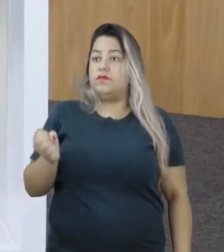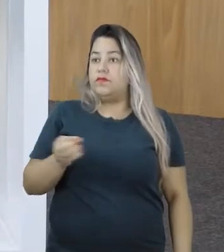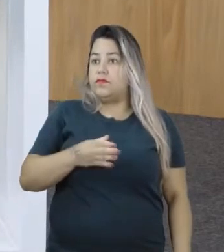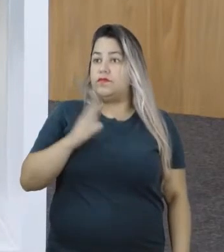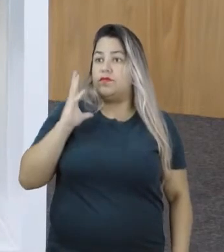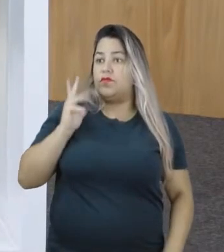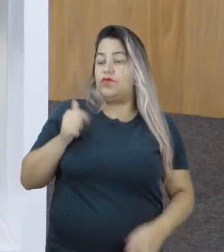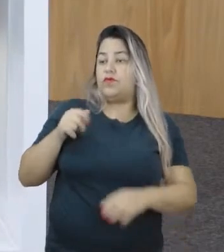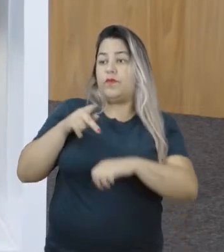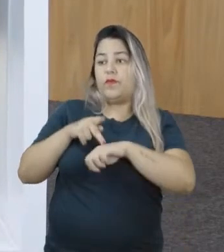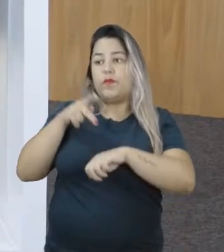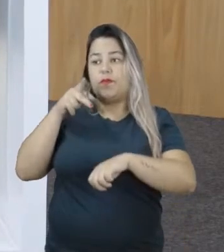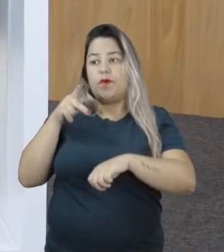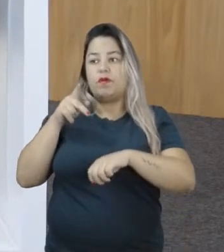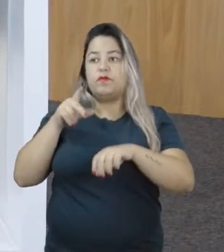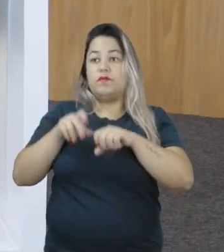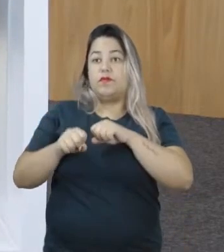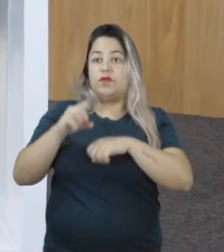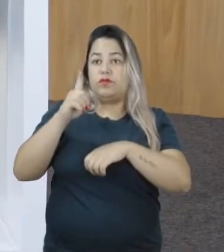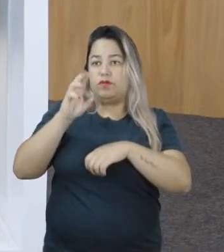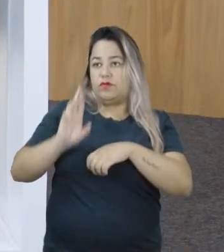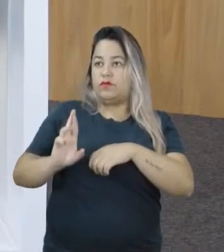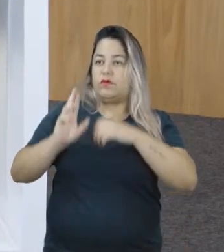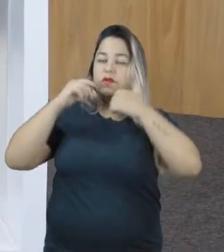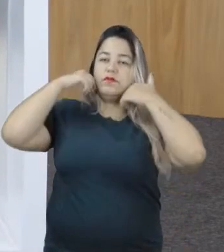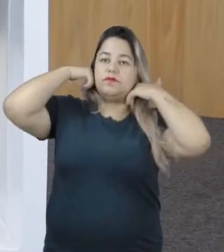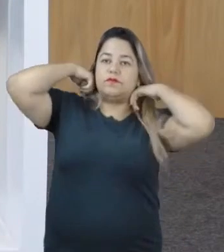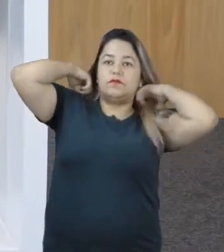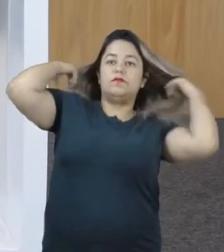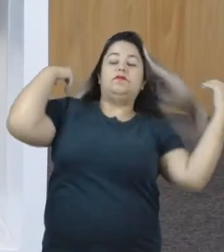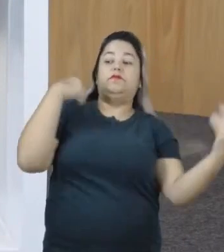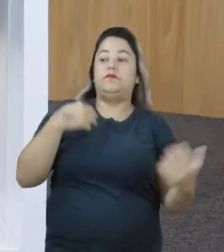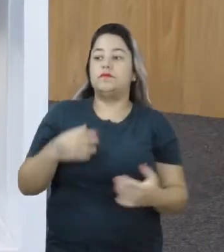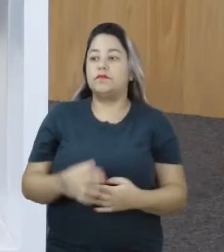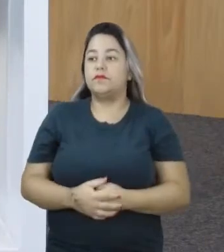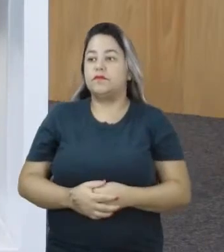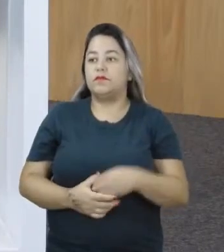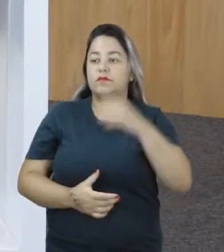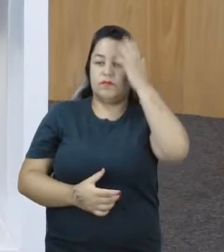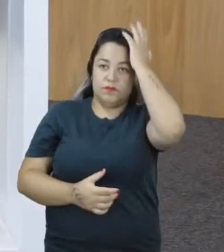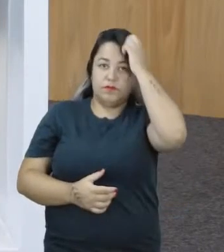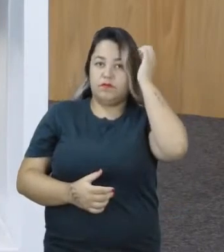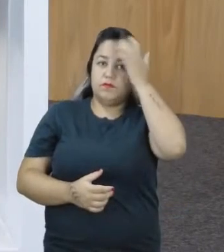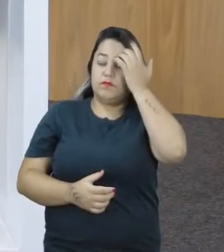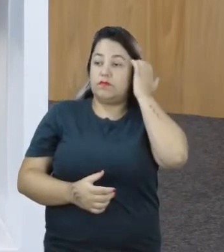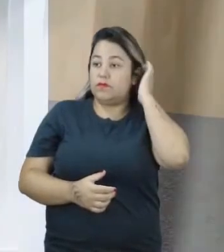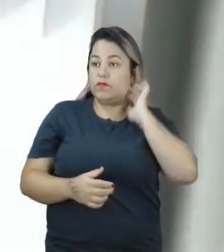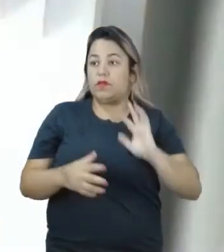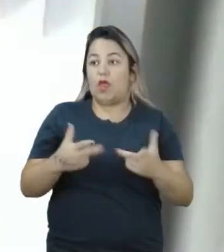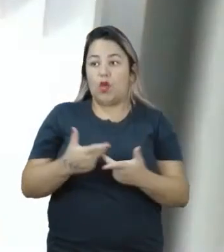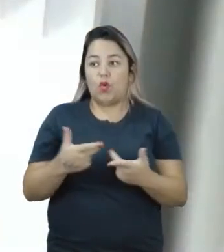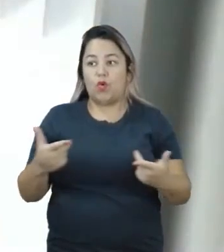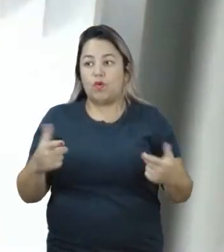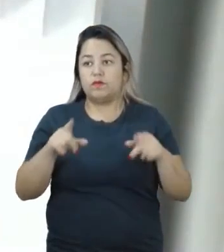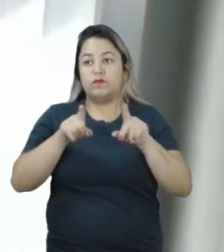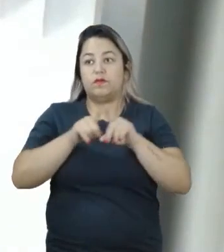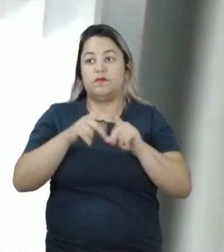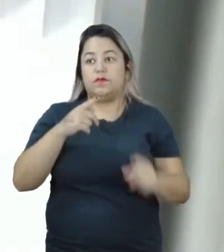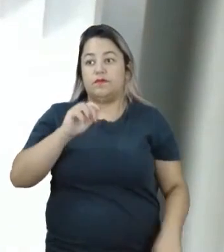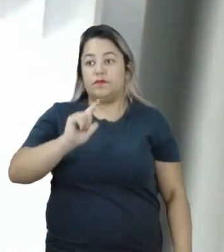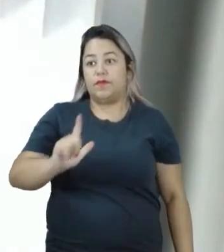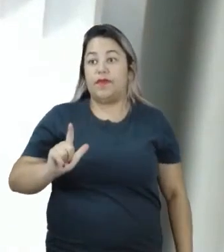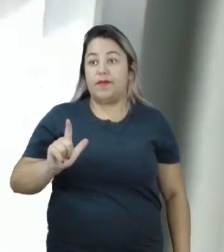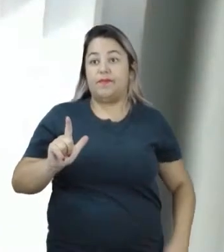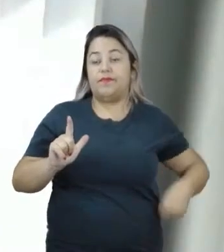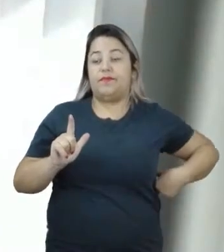de pós-graduação e doutorado. Isso foi uma das coisas mais comemoradas ali no período da